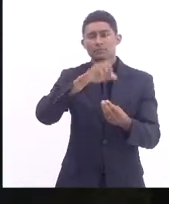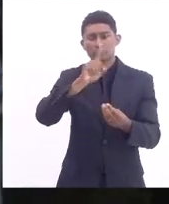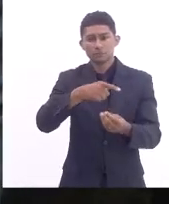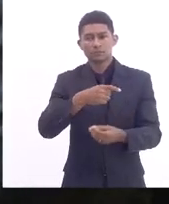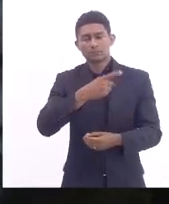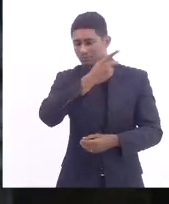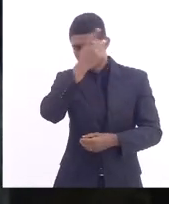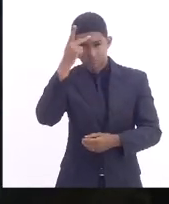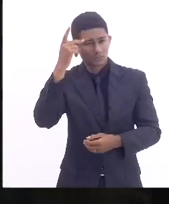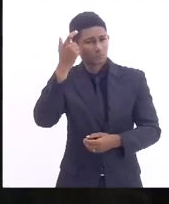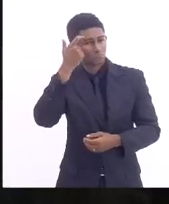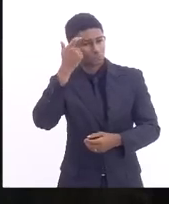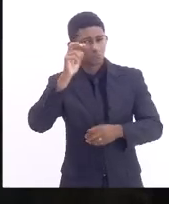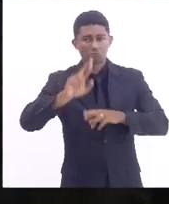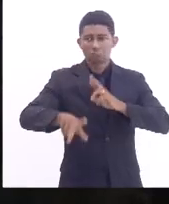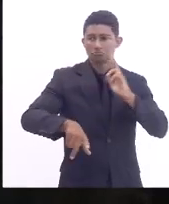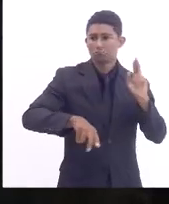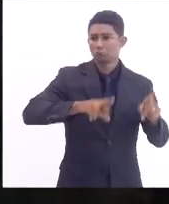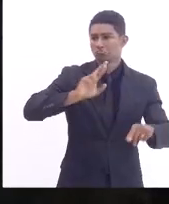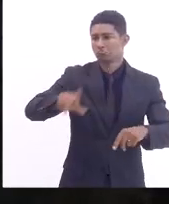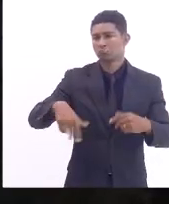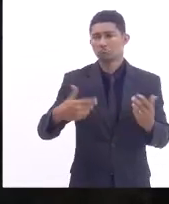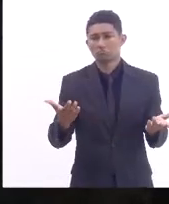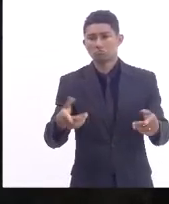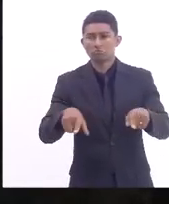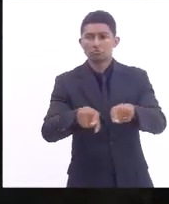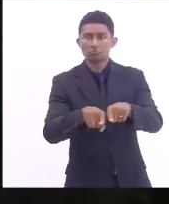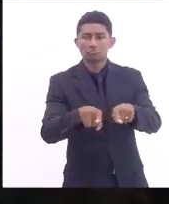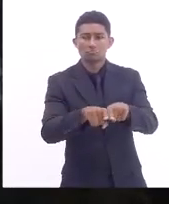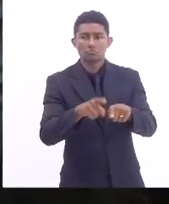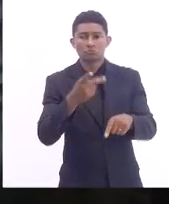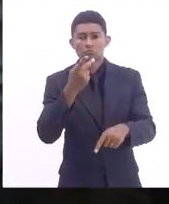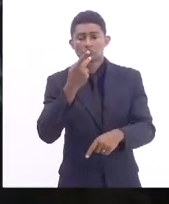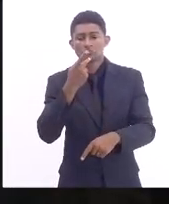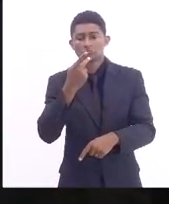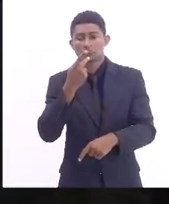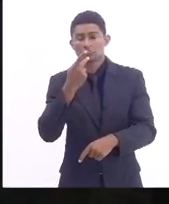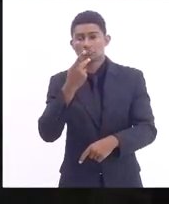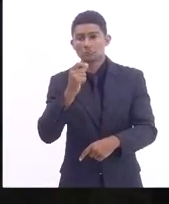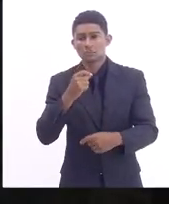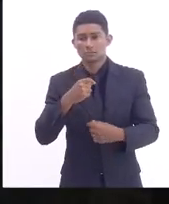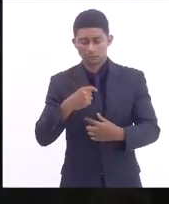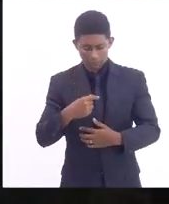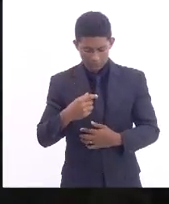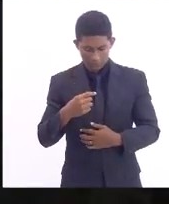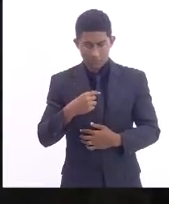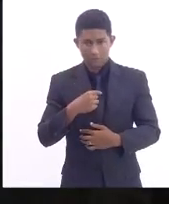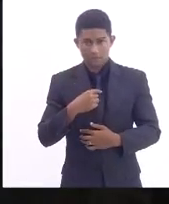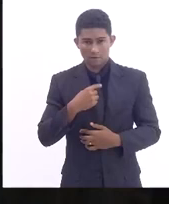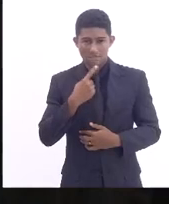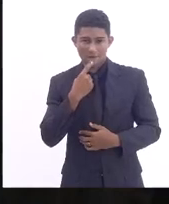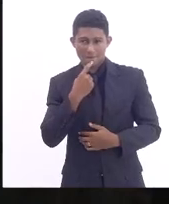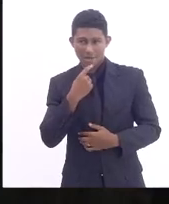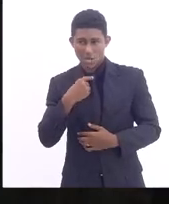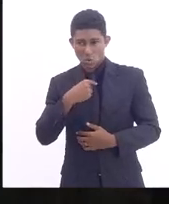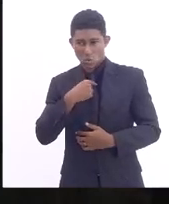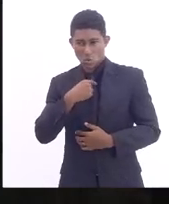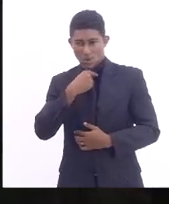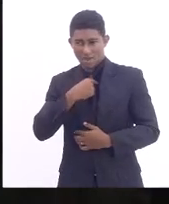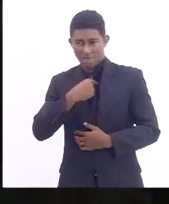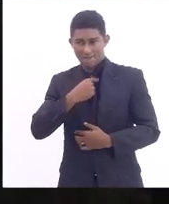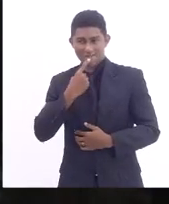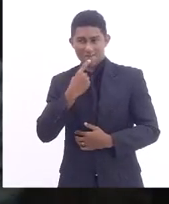o mesmo processo como eu não vou ter dificuldade nenhuma de sempre que quiser dizer que dia que o vermelho é minha cor preferida a gravata